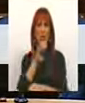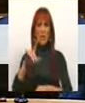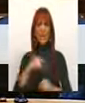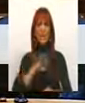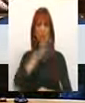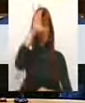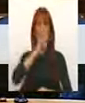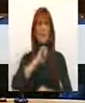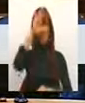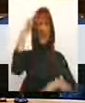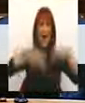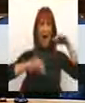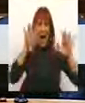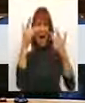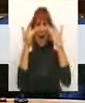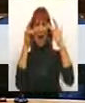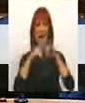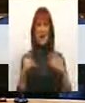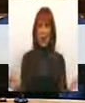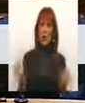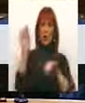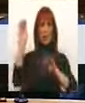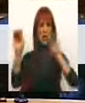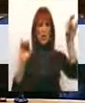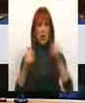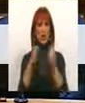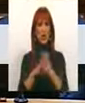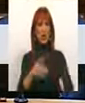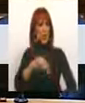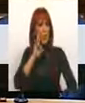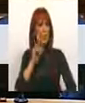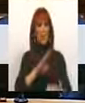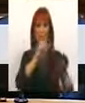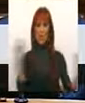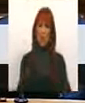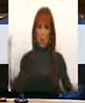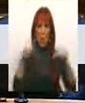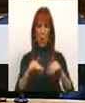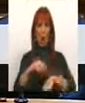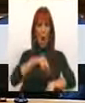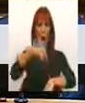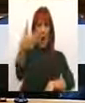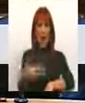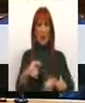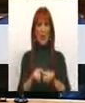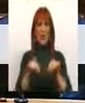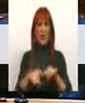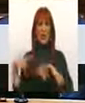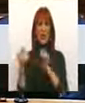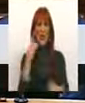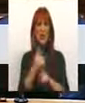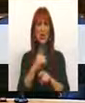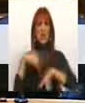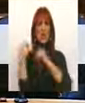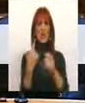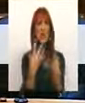Primeiro-Ministro, numa manobra de teatro e de propaganda, convoca todos os comandantes distritais para irem a esta mesma hora, a este mesmo debate,